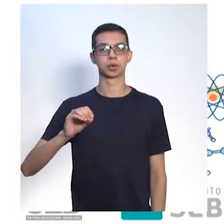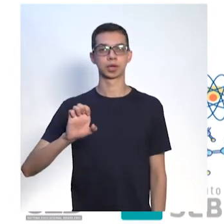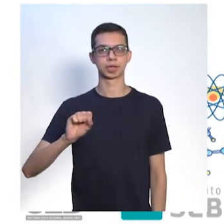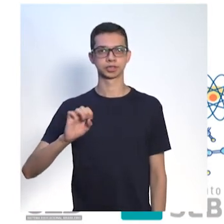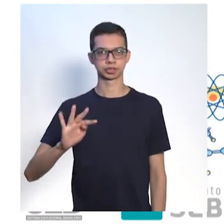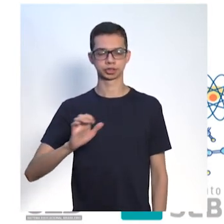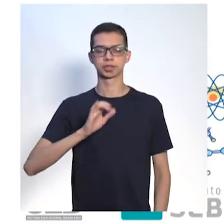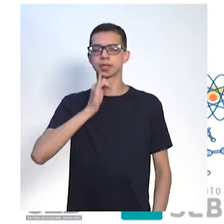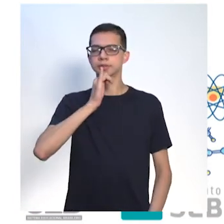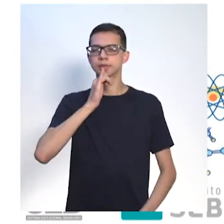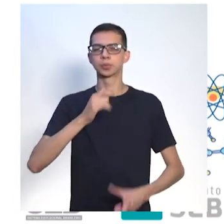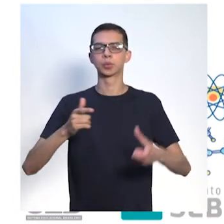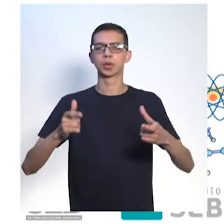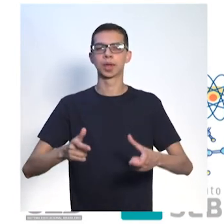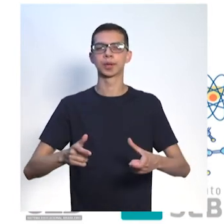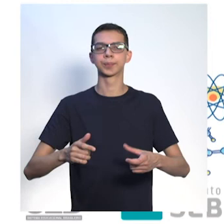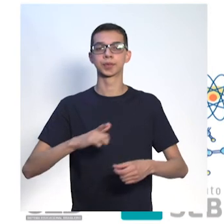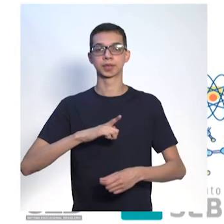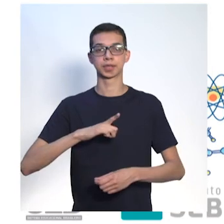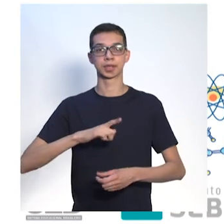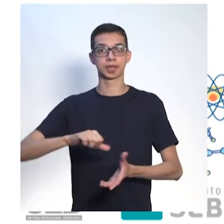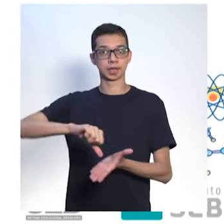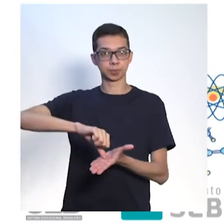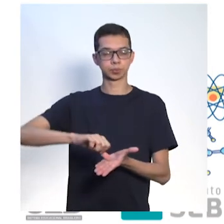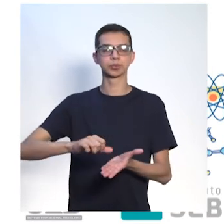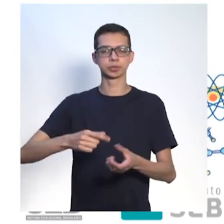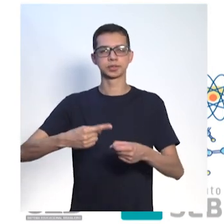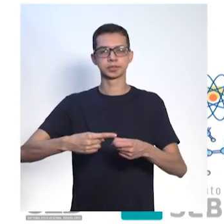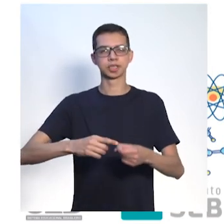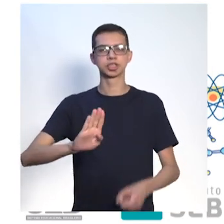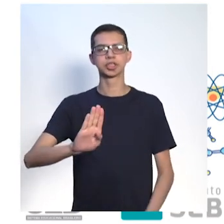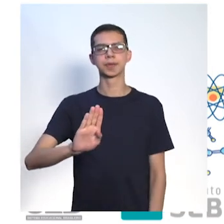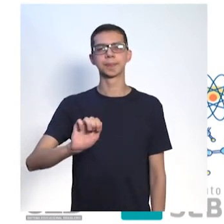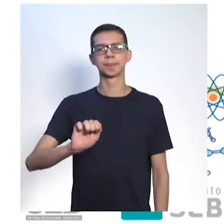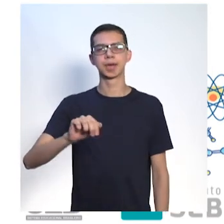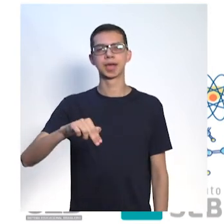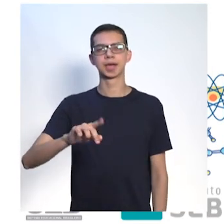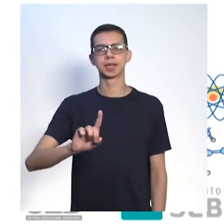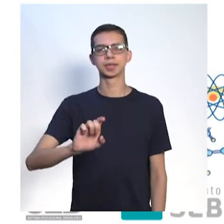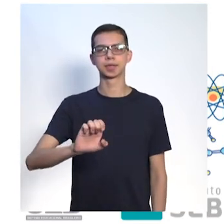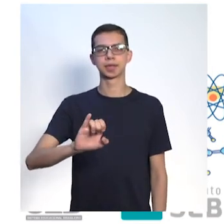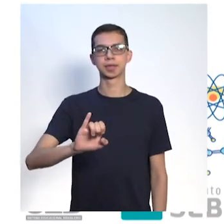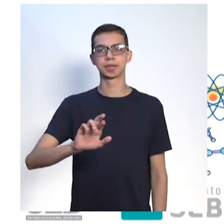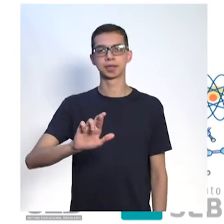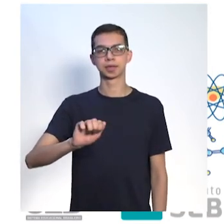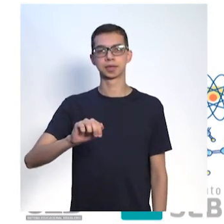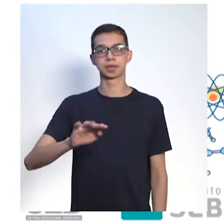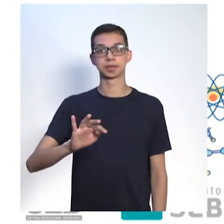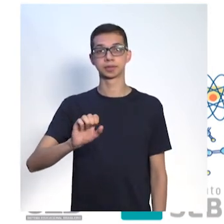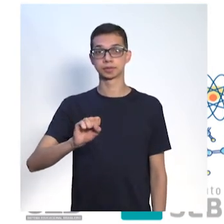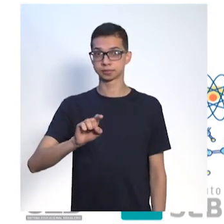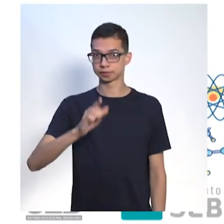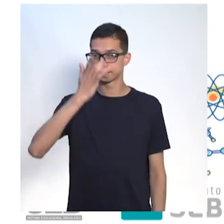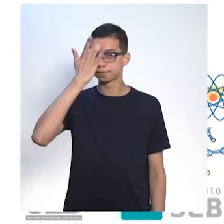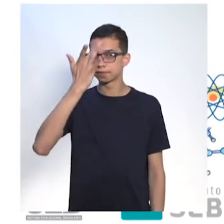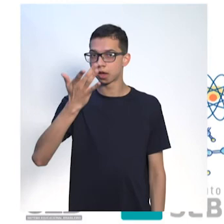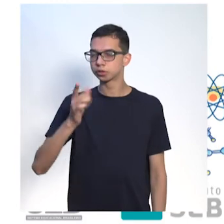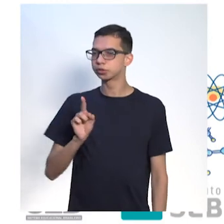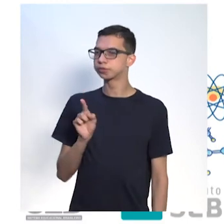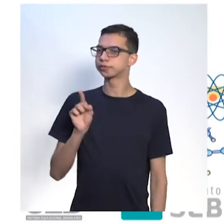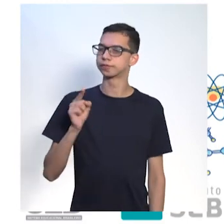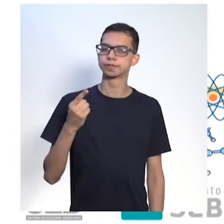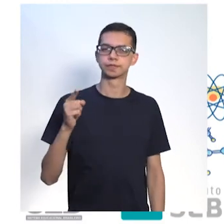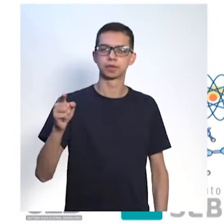Por exemplo, Bandeirantes, tem um campus em Bandeirantes. E aí, com isso, você tem um deslocamento para essa região. Tá certo?